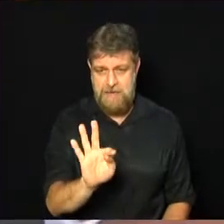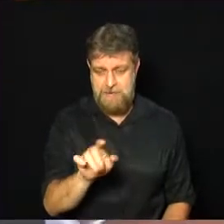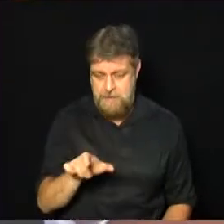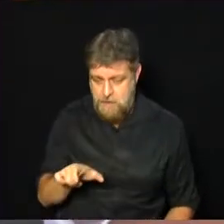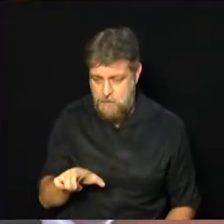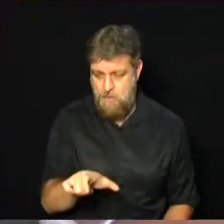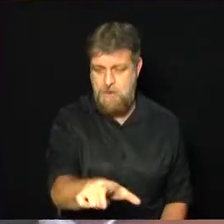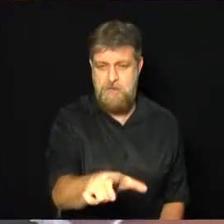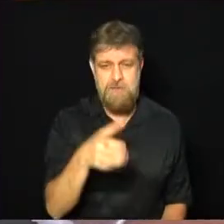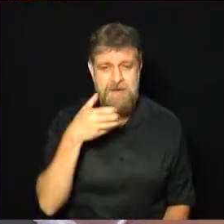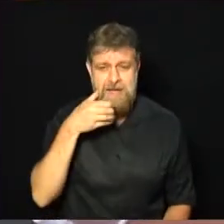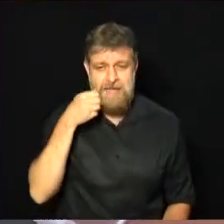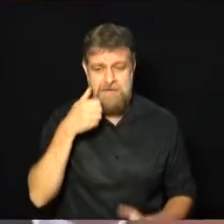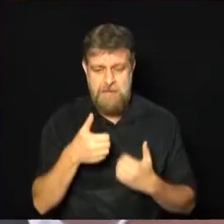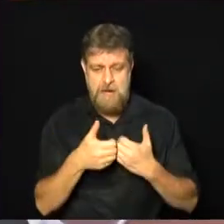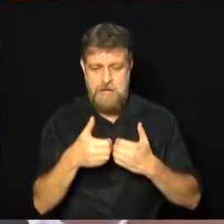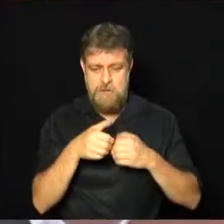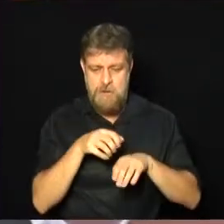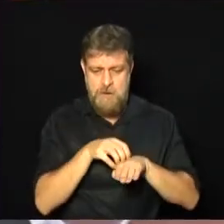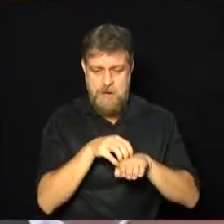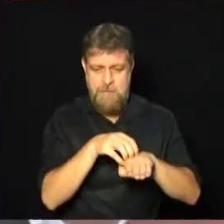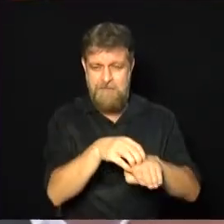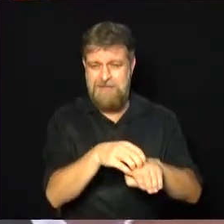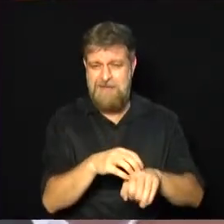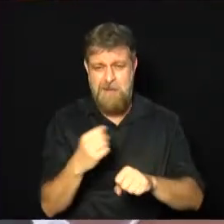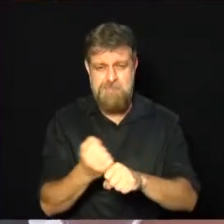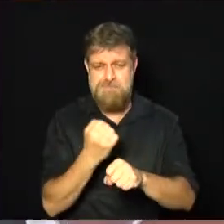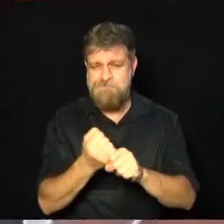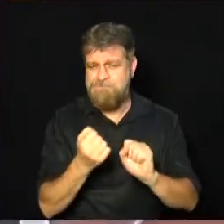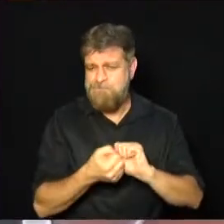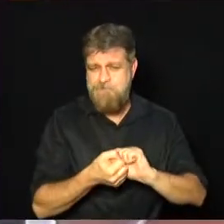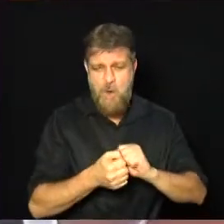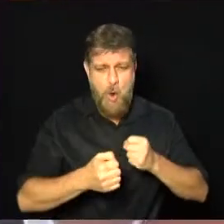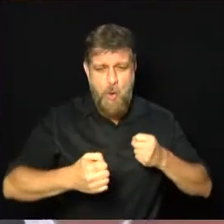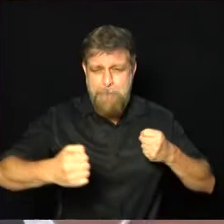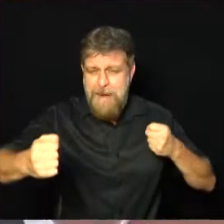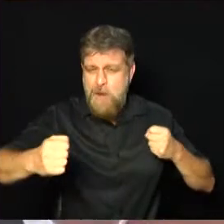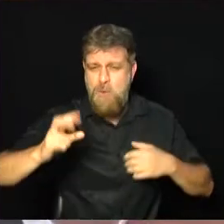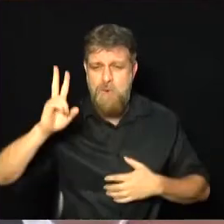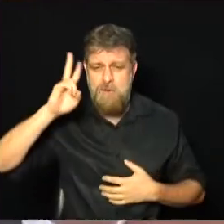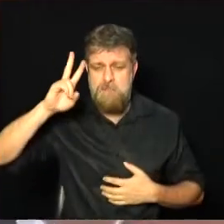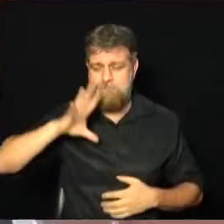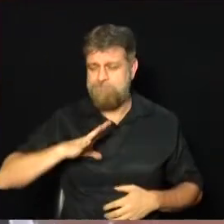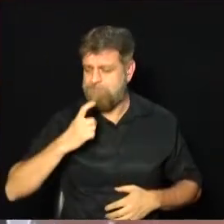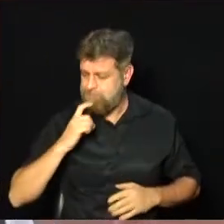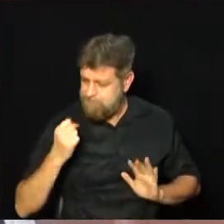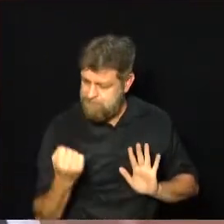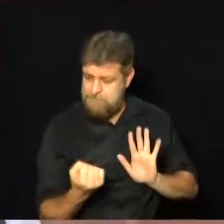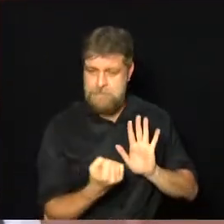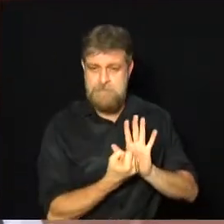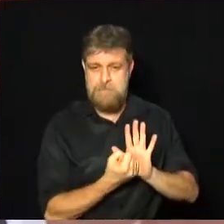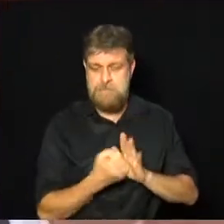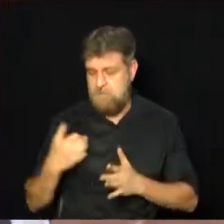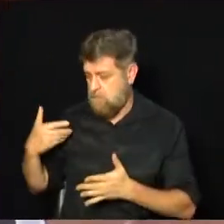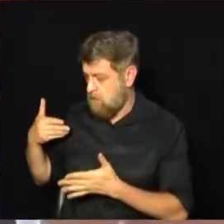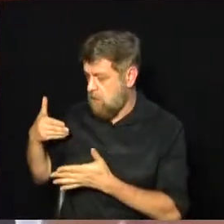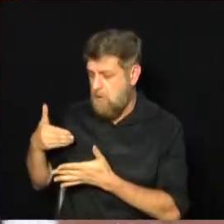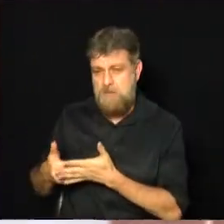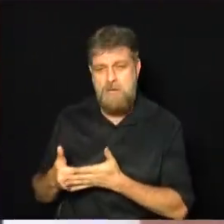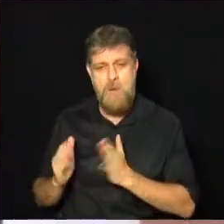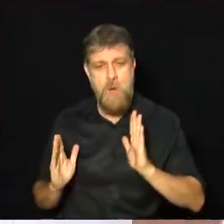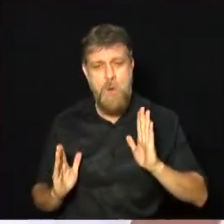feita na cidade de Campinas, dentro dos seus quase 250 anos de história, e ele era até recentemente, durante um bom